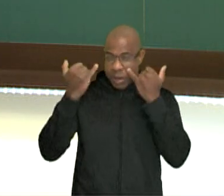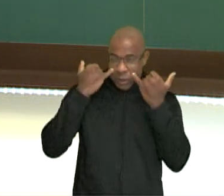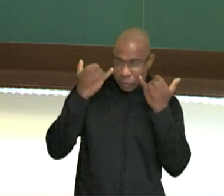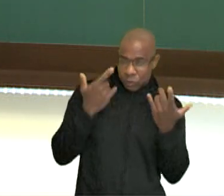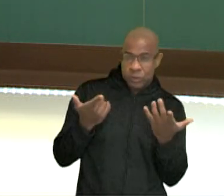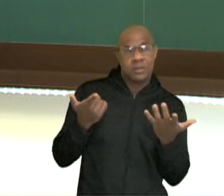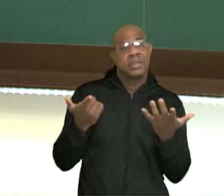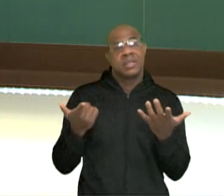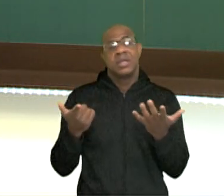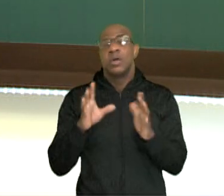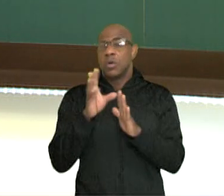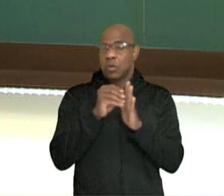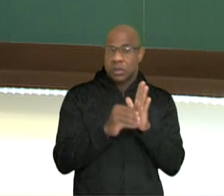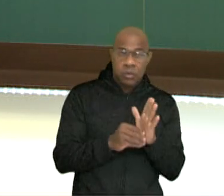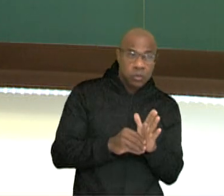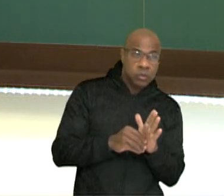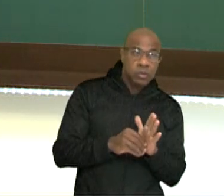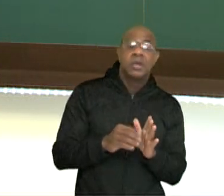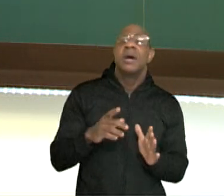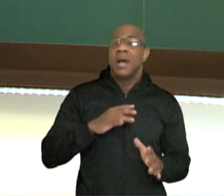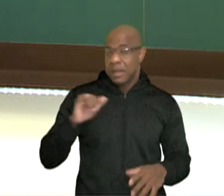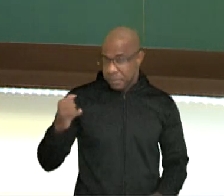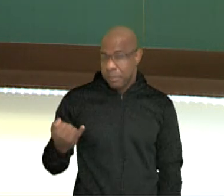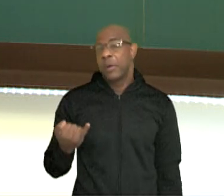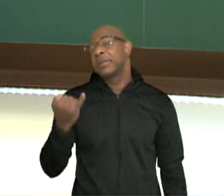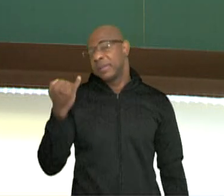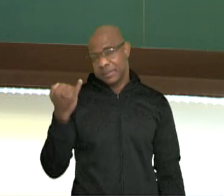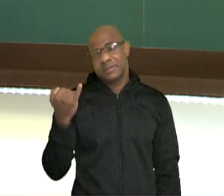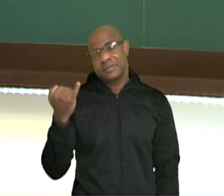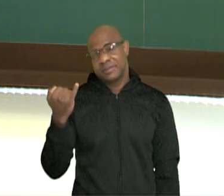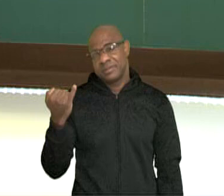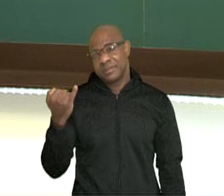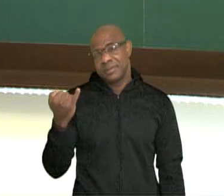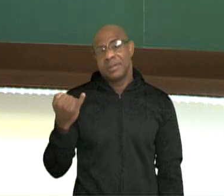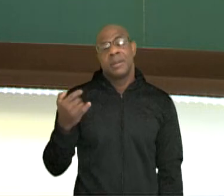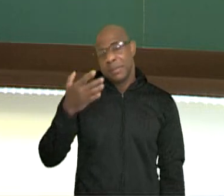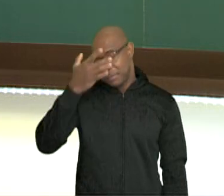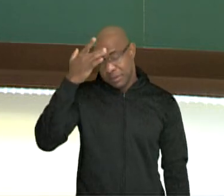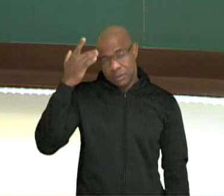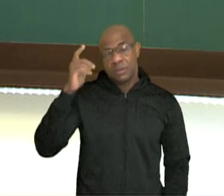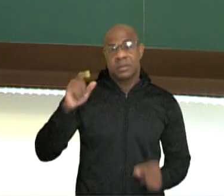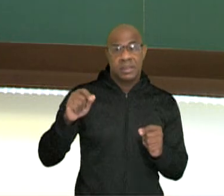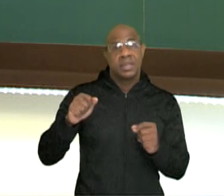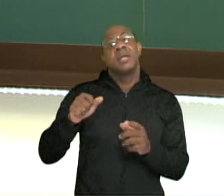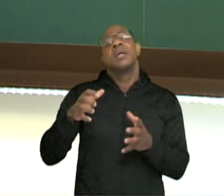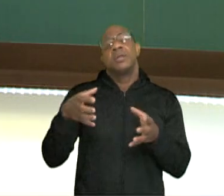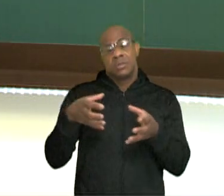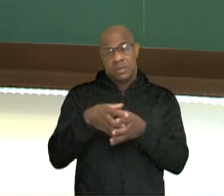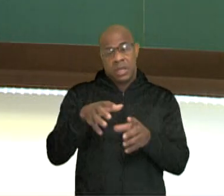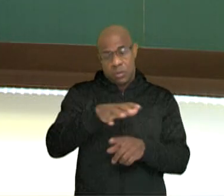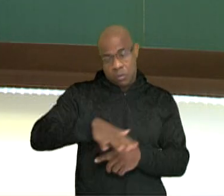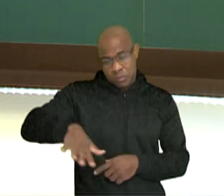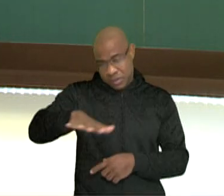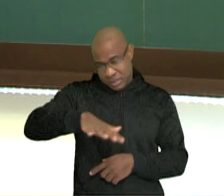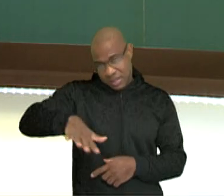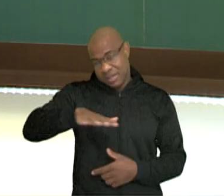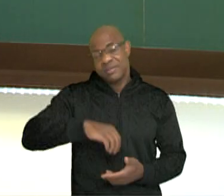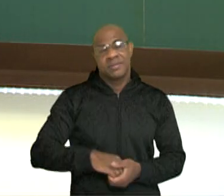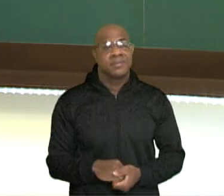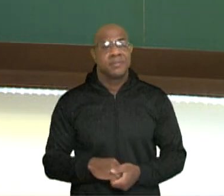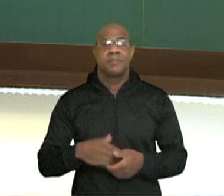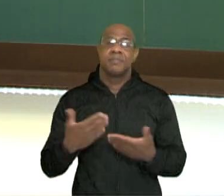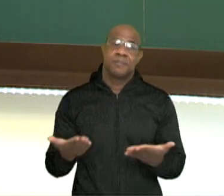informações, aquele conteúdo vai ser muito mais importante, né, para aquelas pessoas da comunidade do que a própria reciclagem,